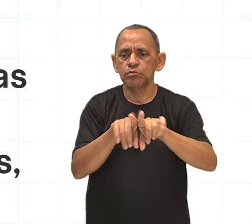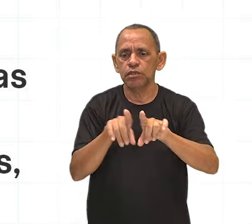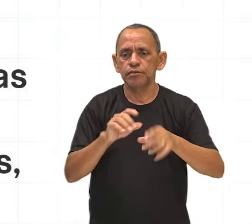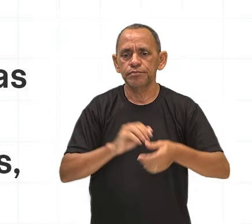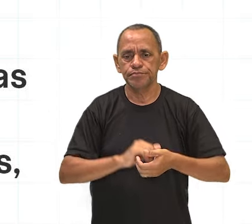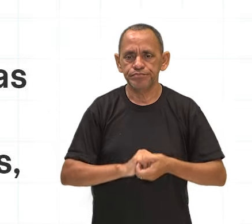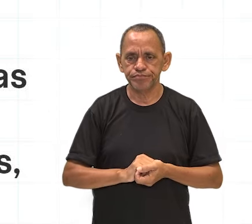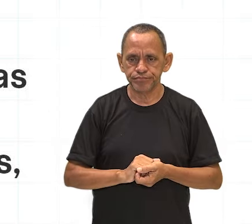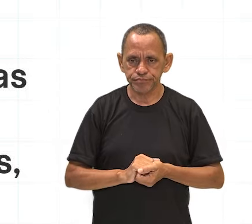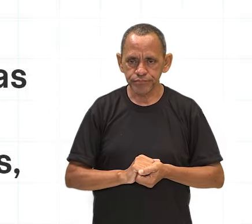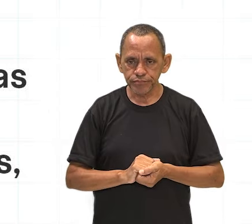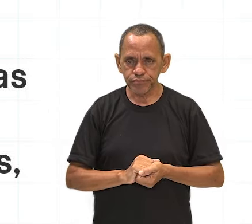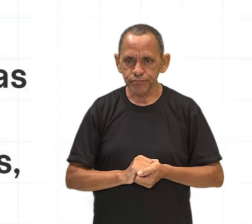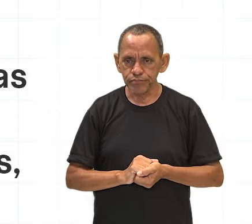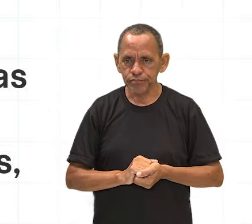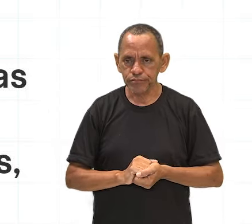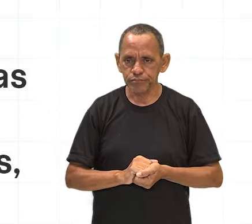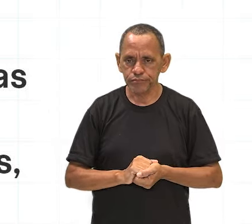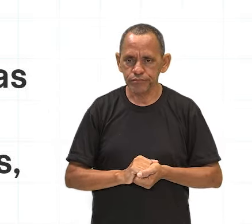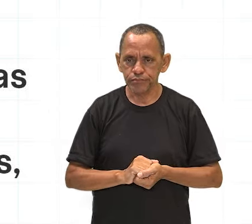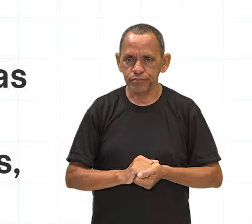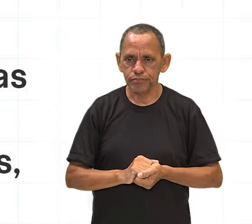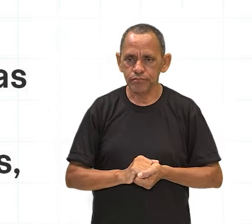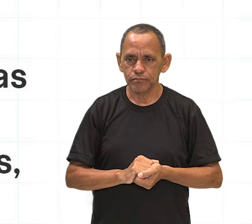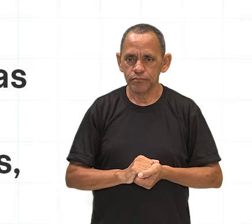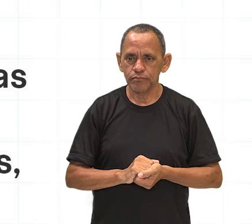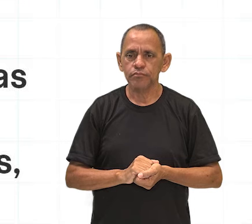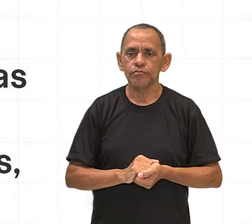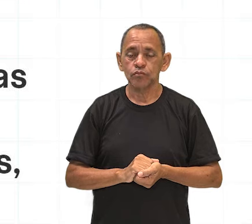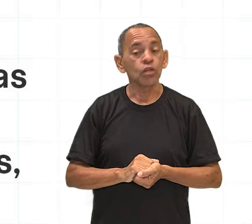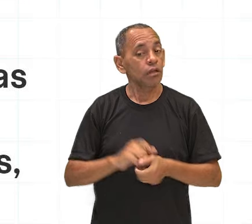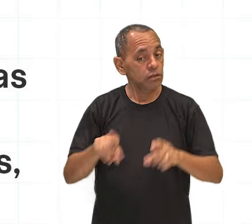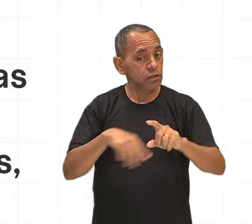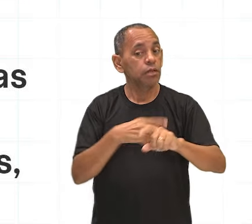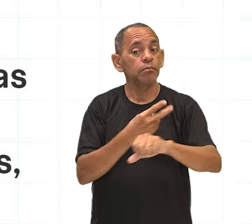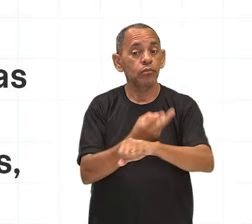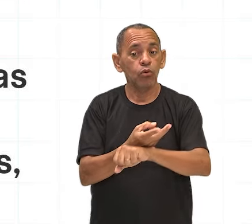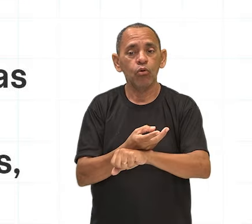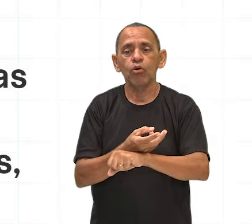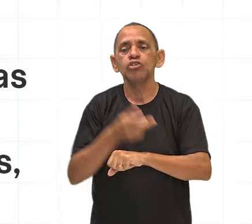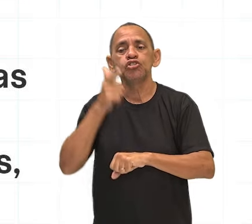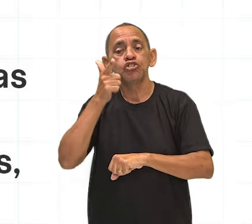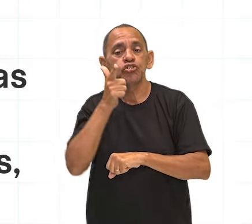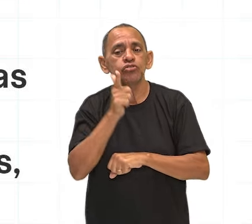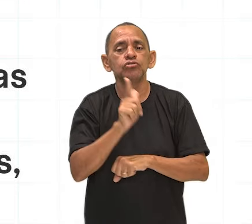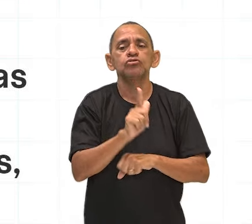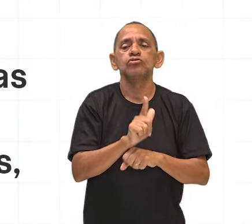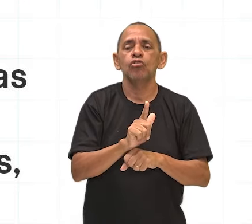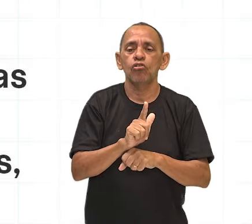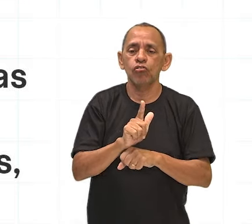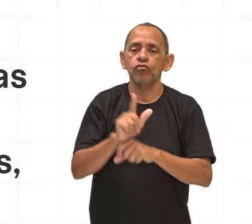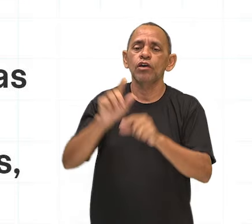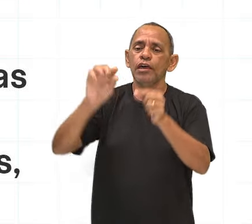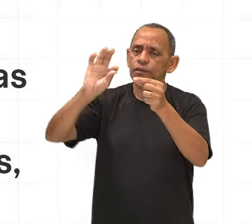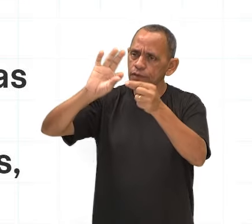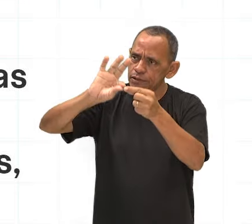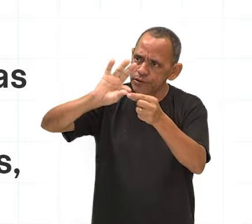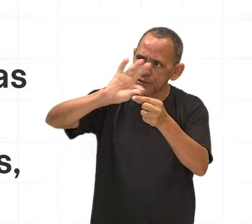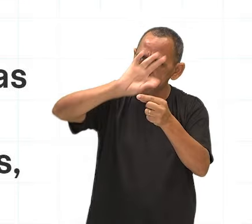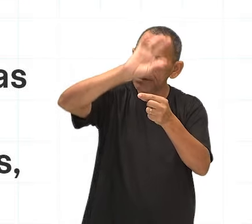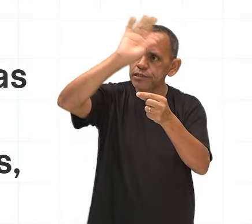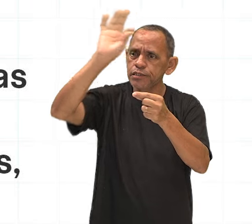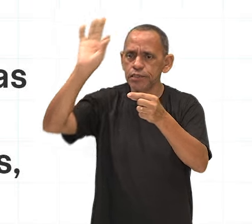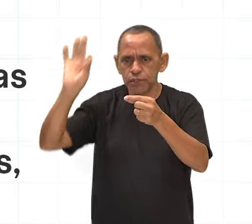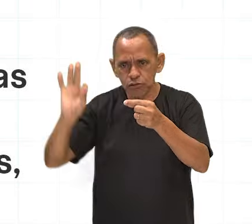muita umidade para a atmosfera e ela vai ser devolvida na forma de chuvas, e essa chuva vai infiltrar no solo e